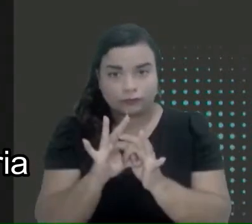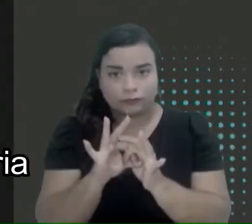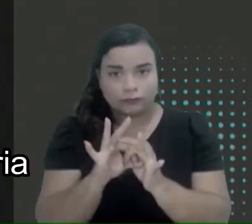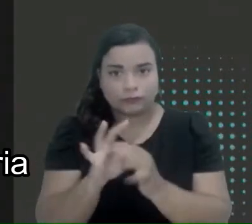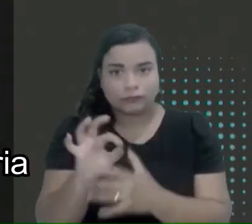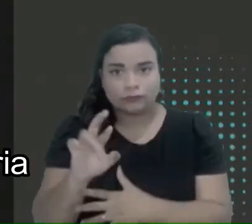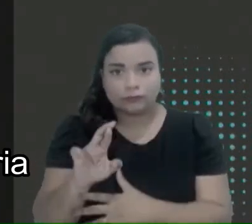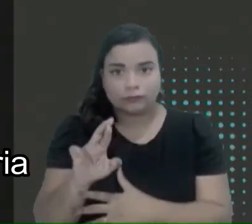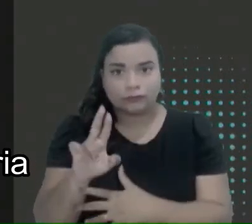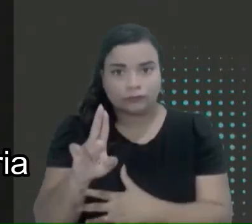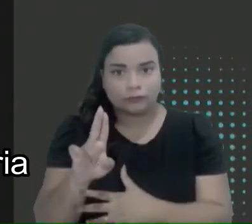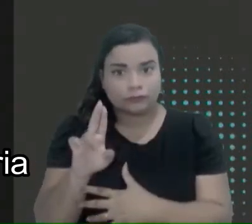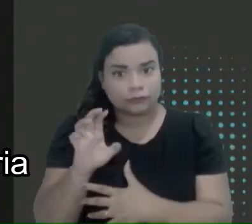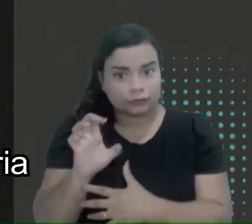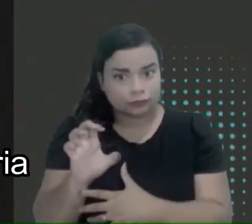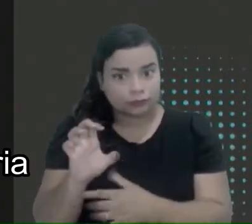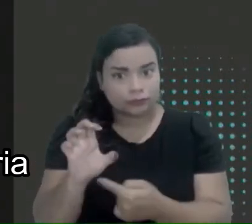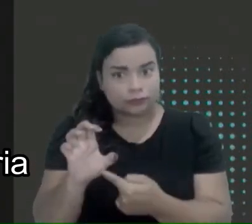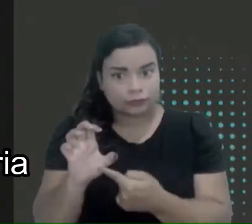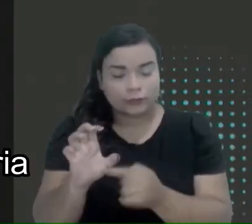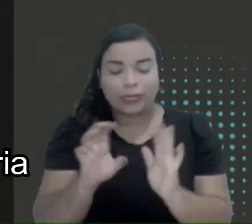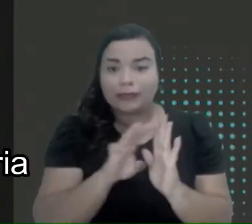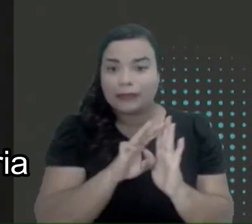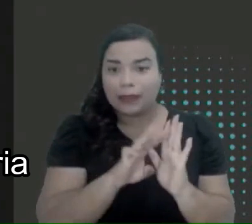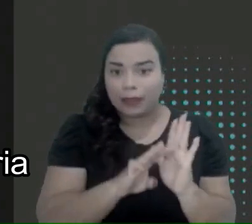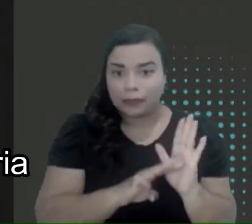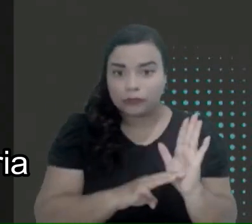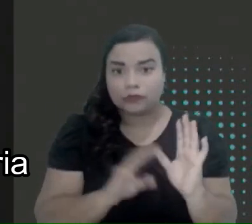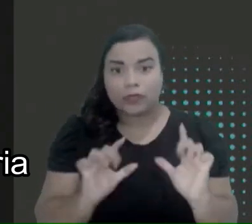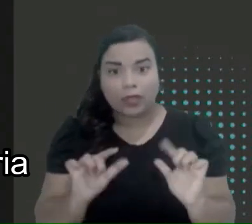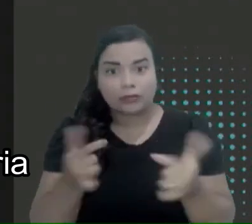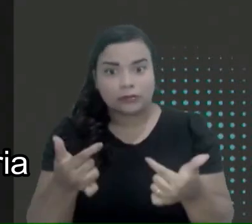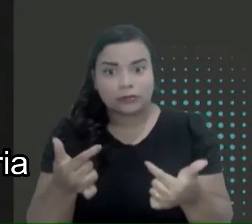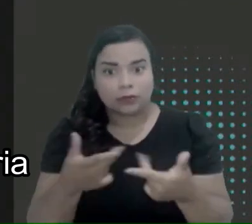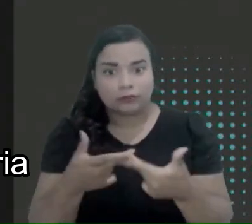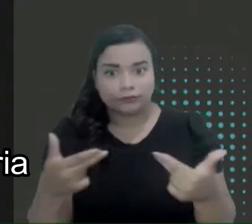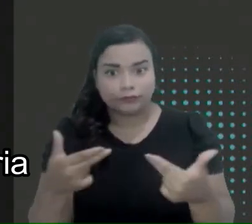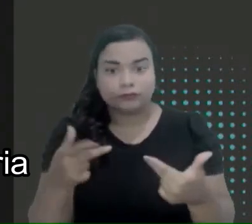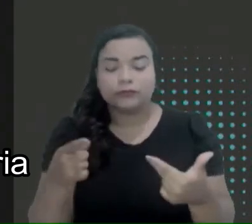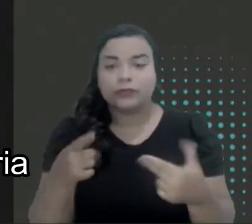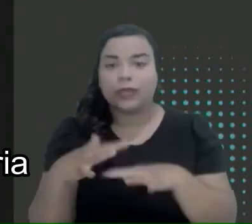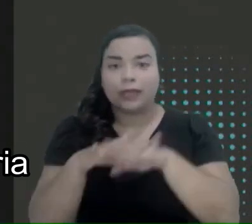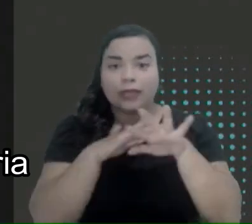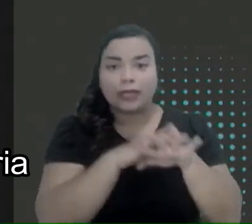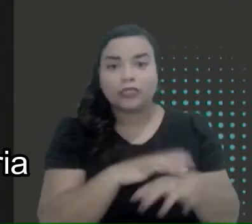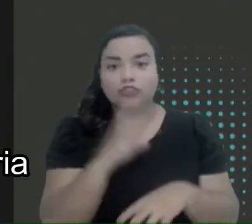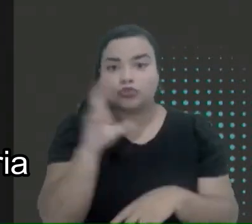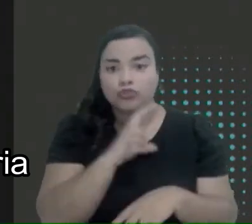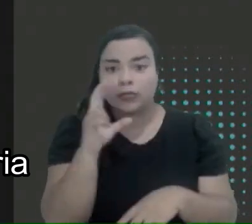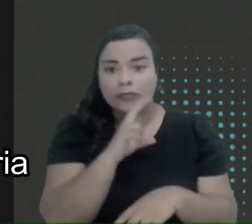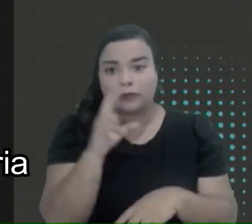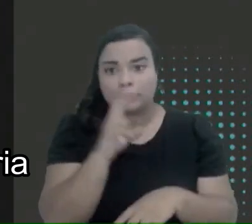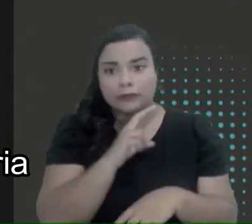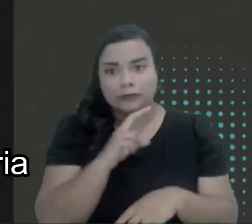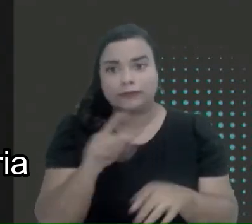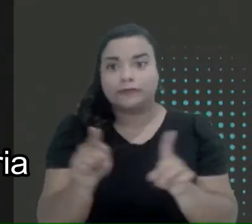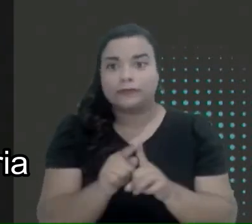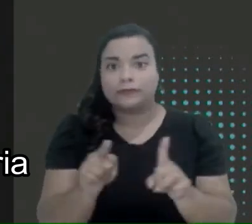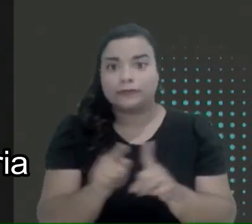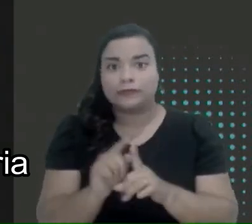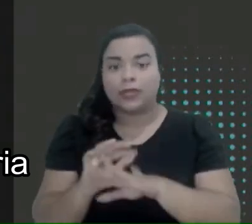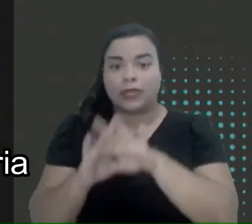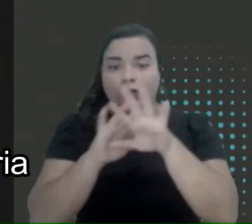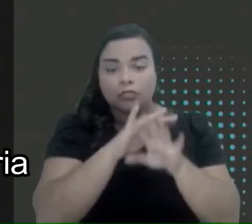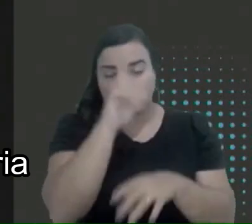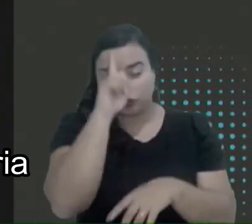dessa integração dos dados e das ações de atenção primária com a rede de urgência emergência e com a rede hospitalar. E aí eu estou